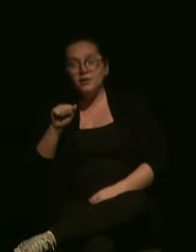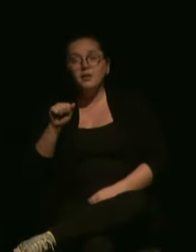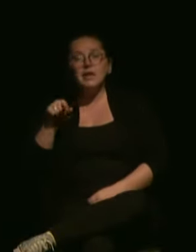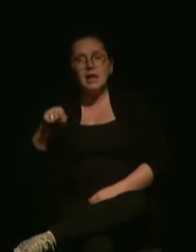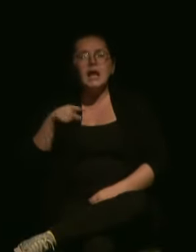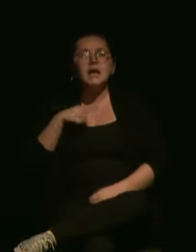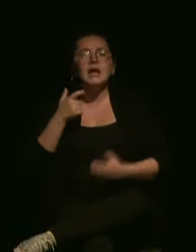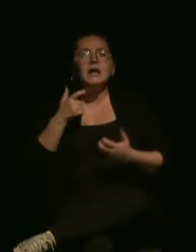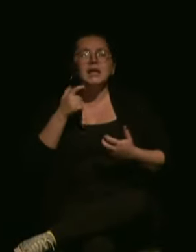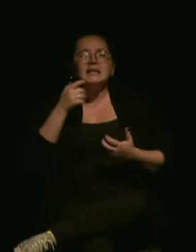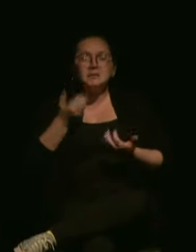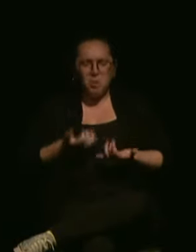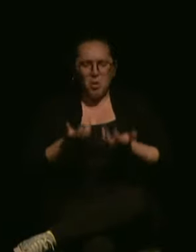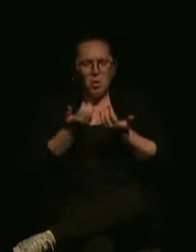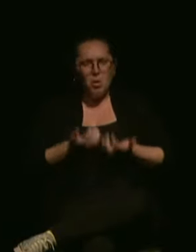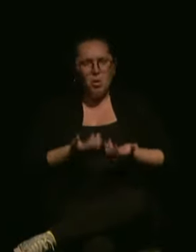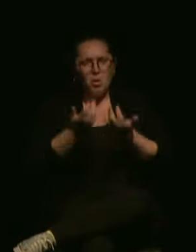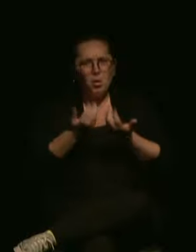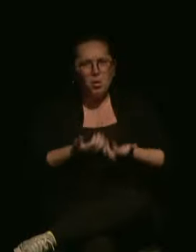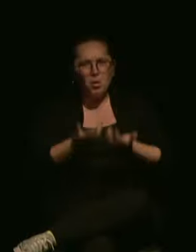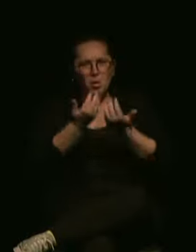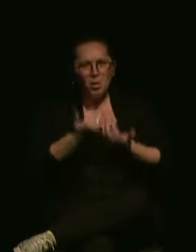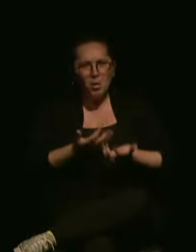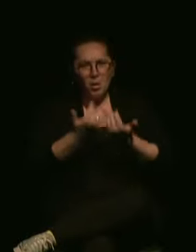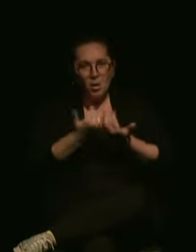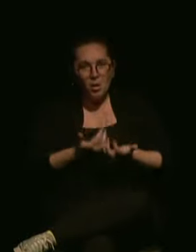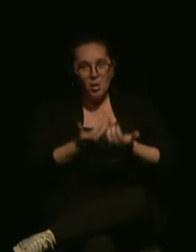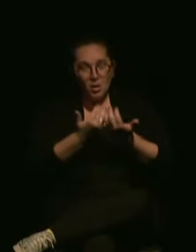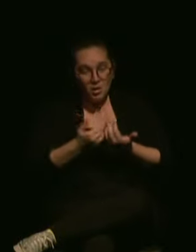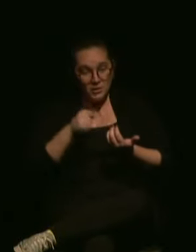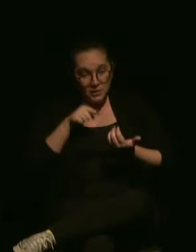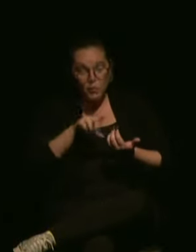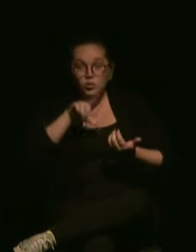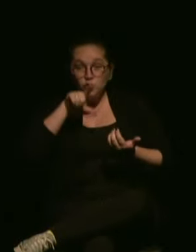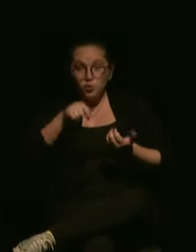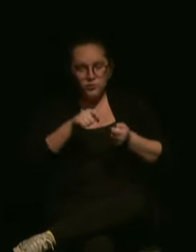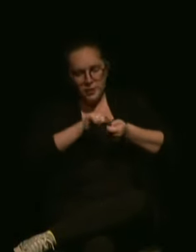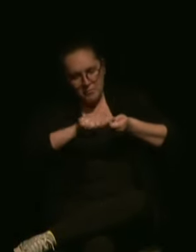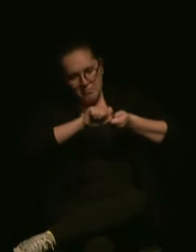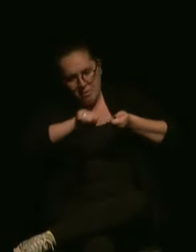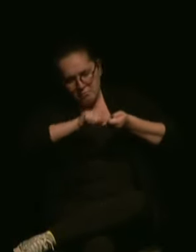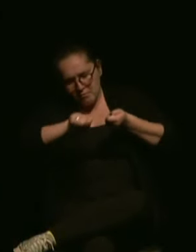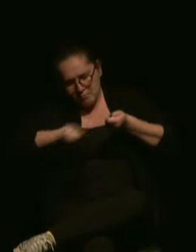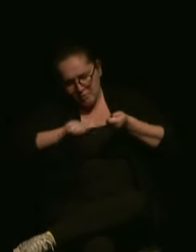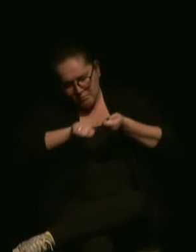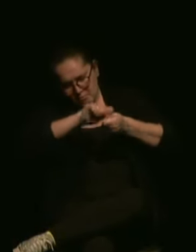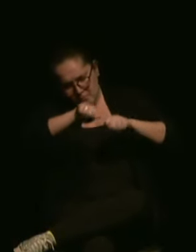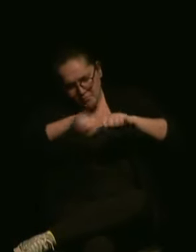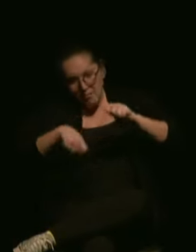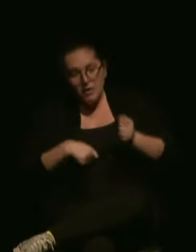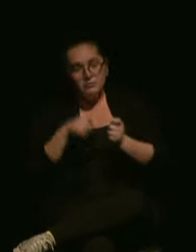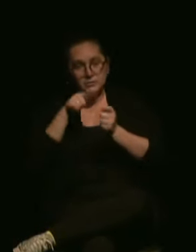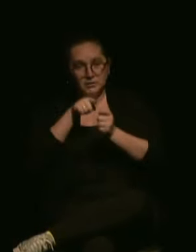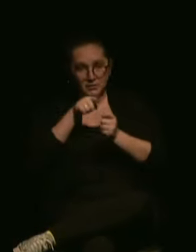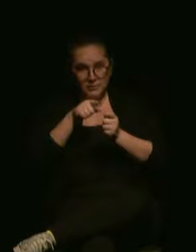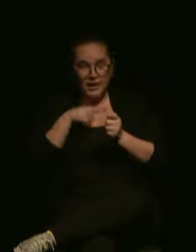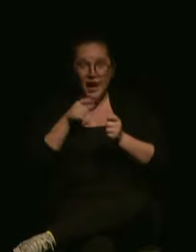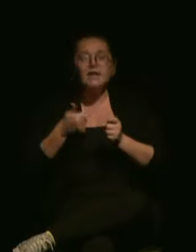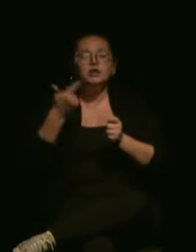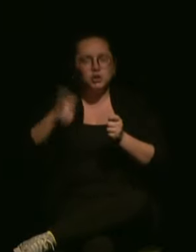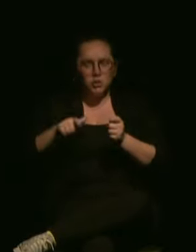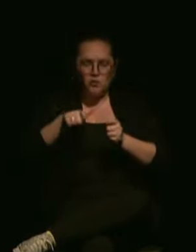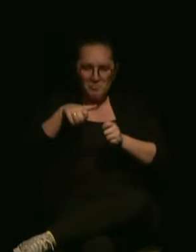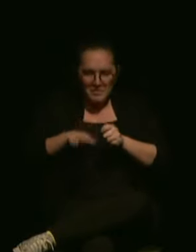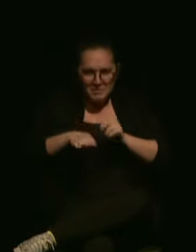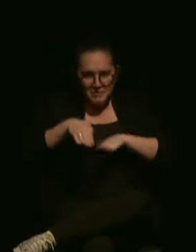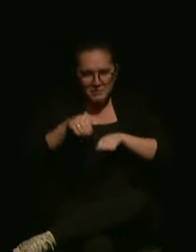mancambira queimada, depois de queimada, bem sapecadazinha, tira todas essas cascas, fica só o bago. Aí pisa, ela